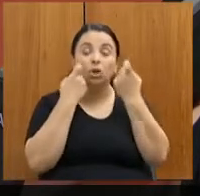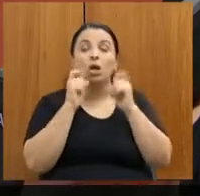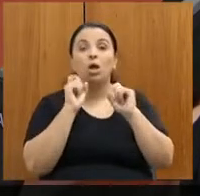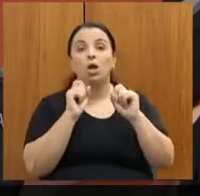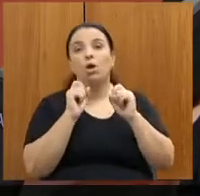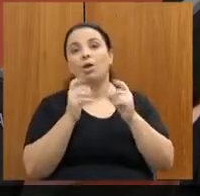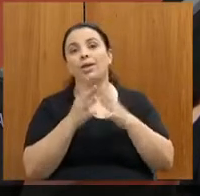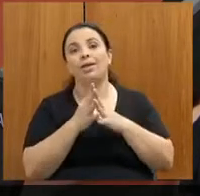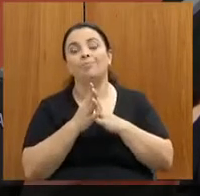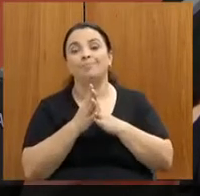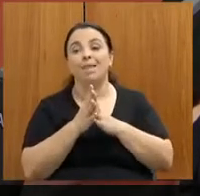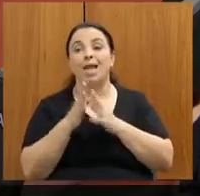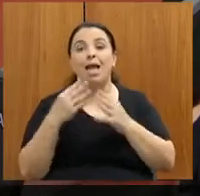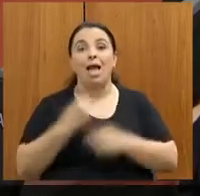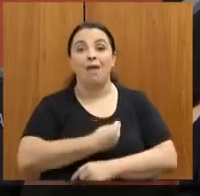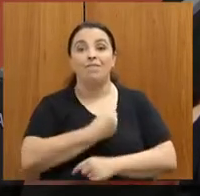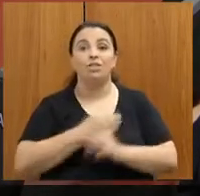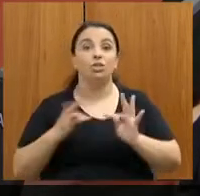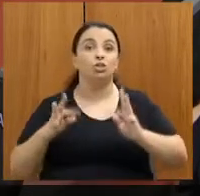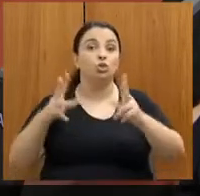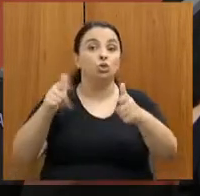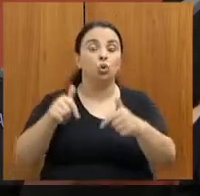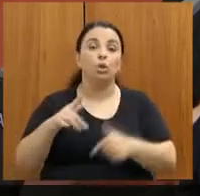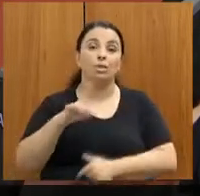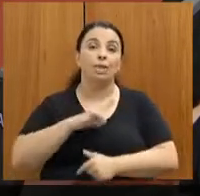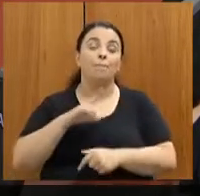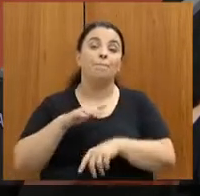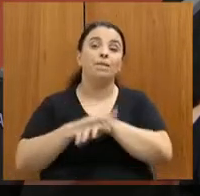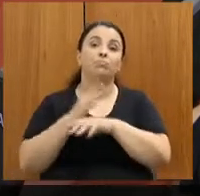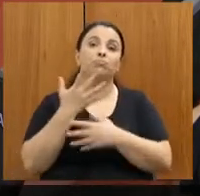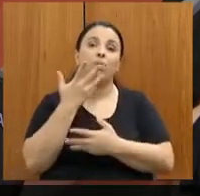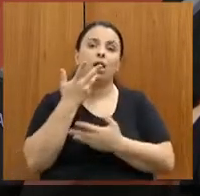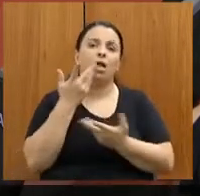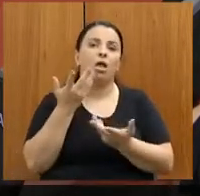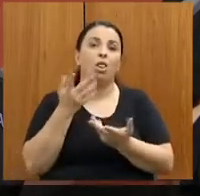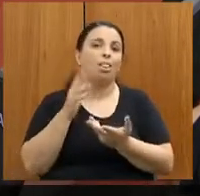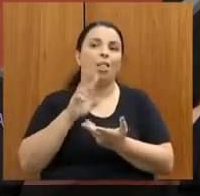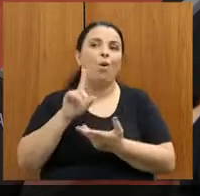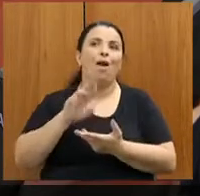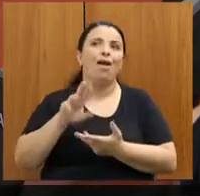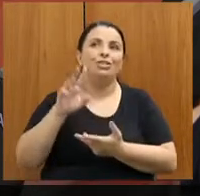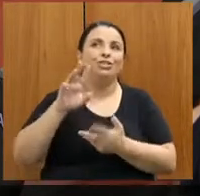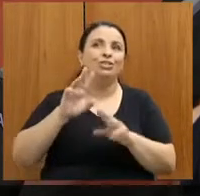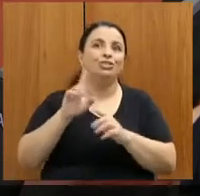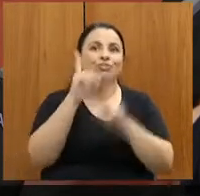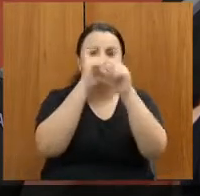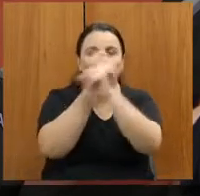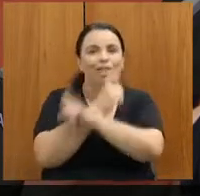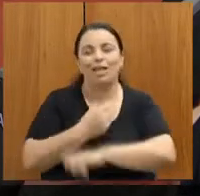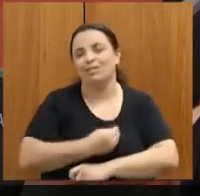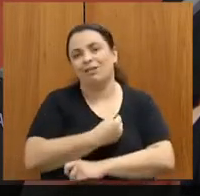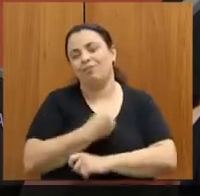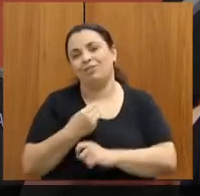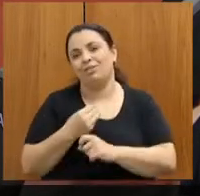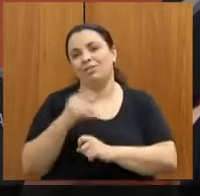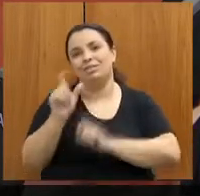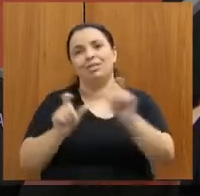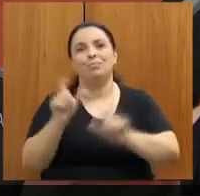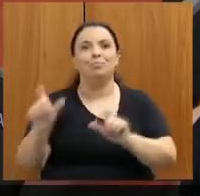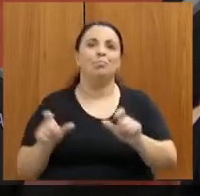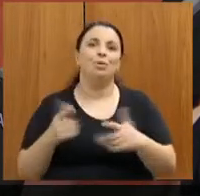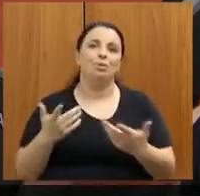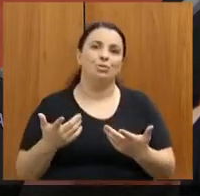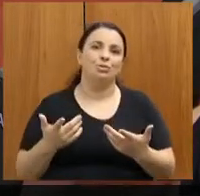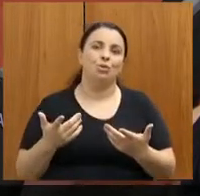viabilizar a vida de todos né E nós vemos no mundo hoje Onde existe essa necessidade